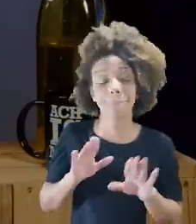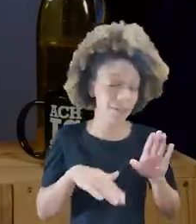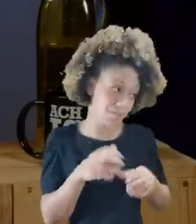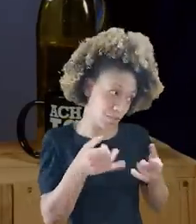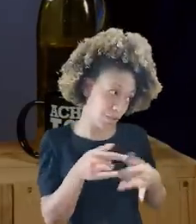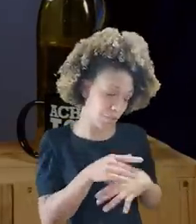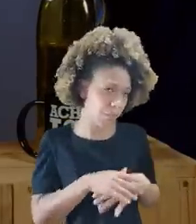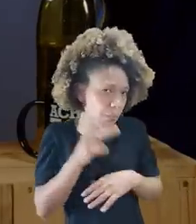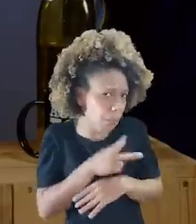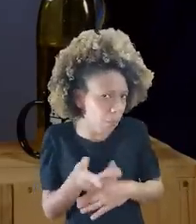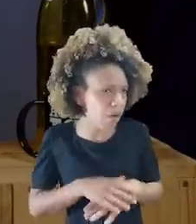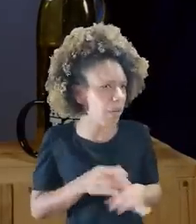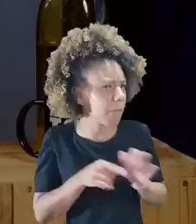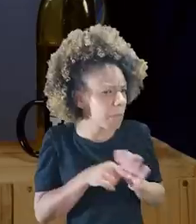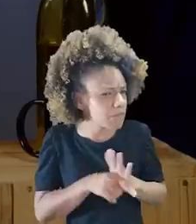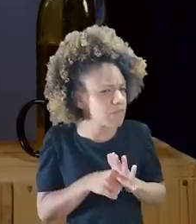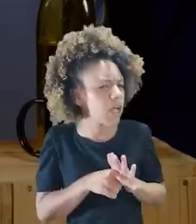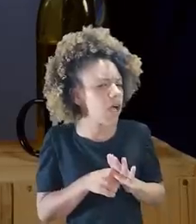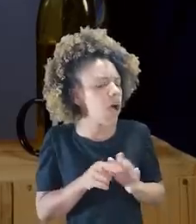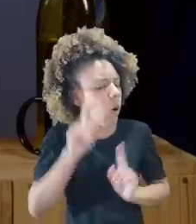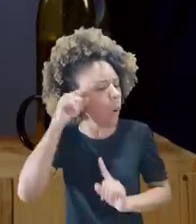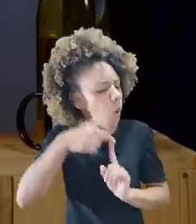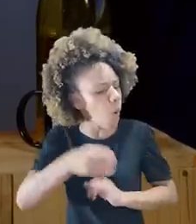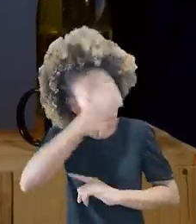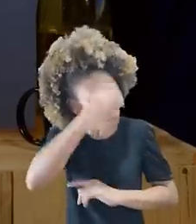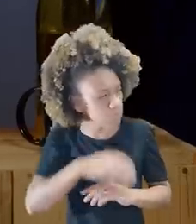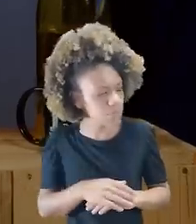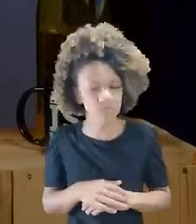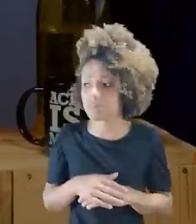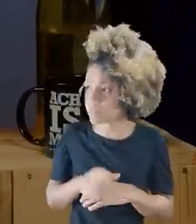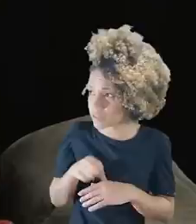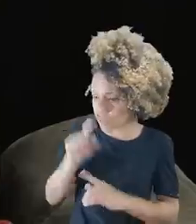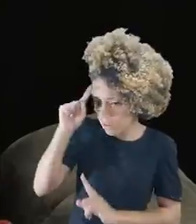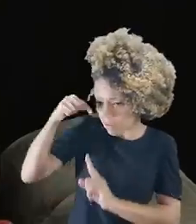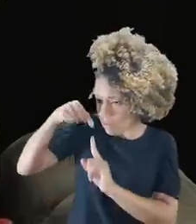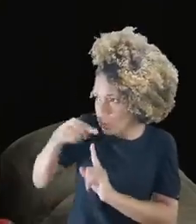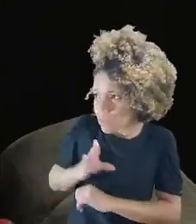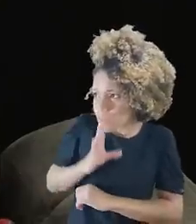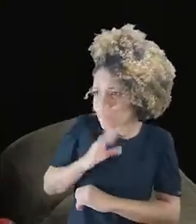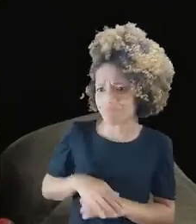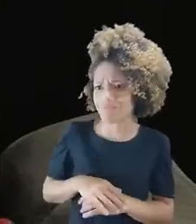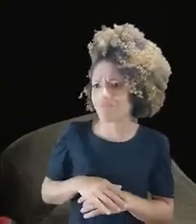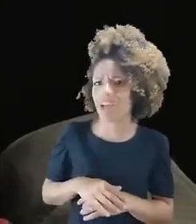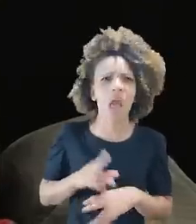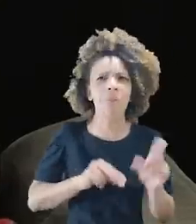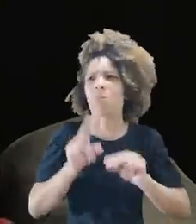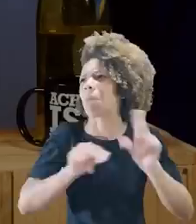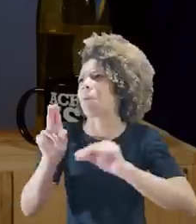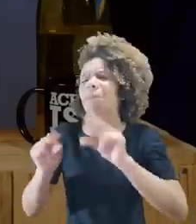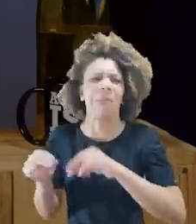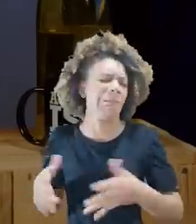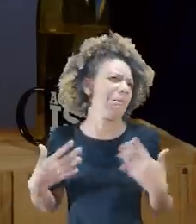que eu falo hein fala F ol falo mas eu faço há muitos anos ser consciente você é cobrada por você mesma do tipo assim eu tinha que est falando sobre